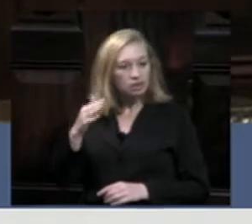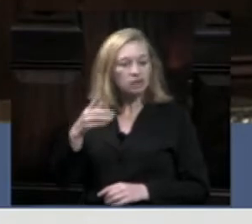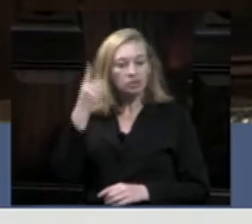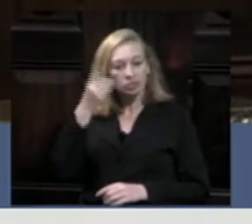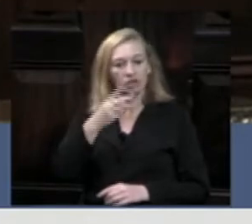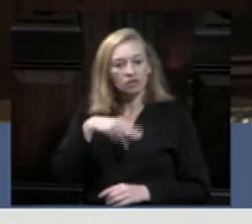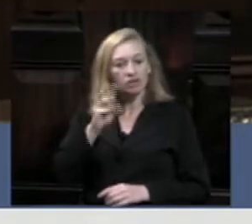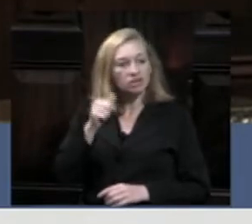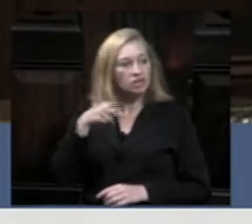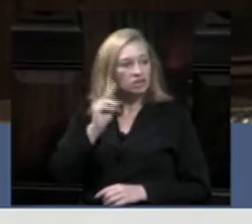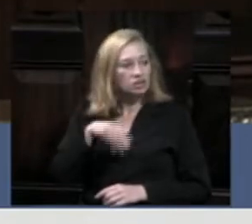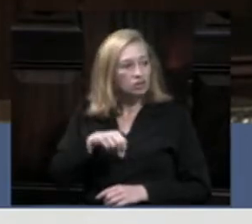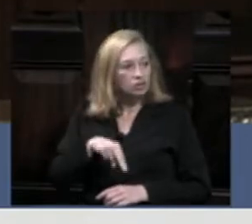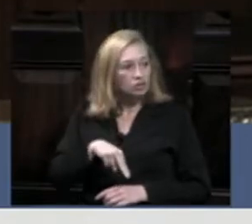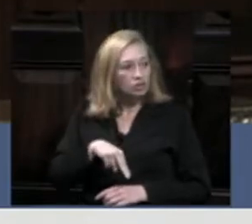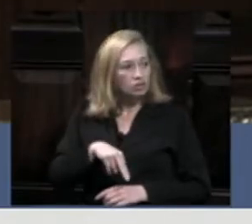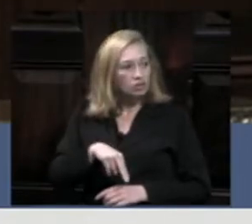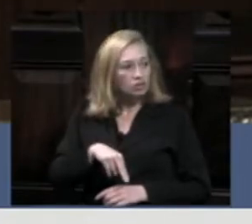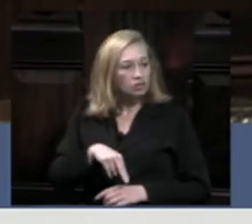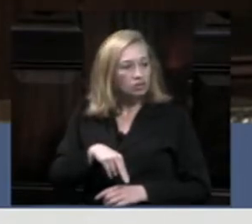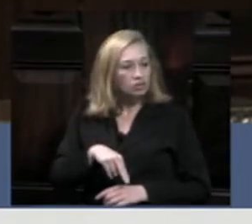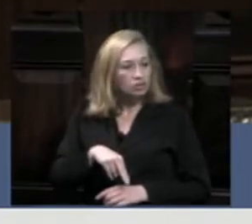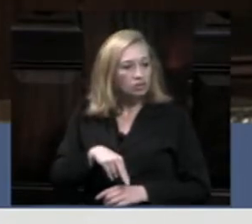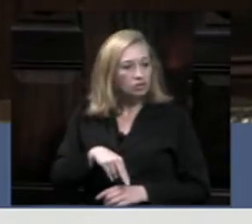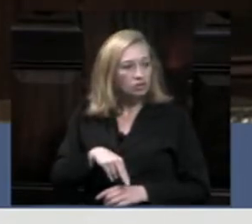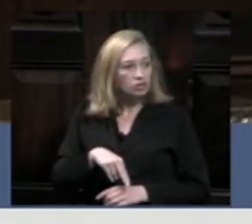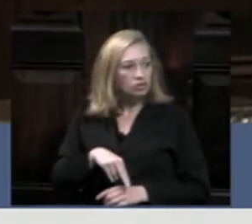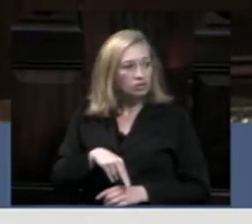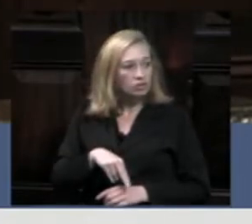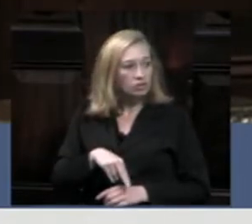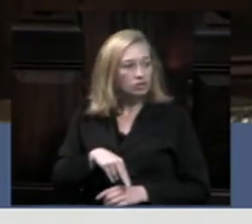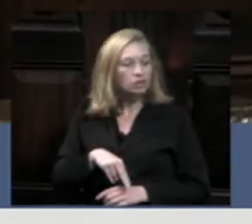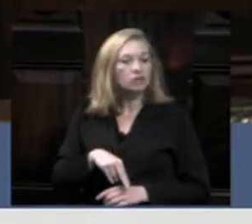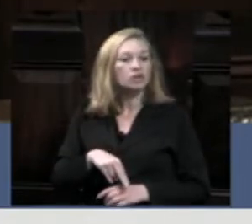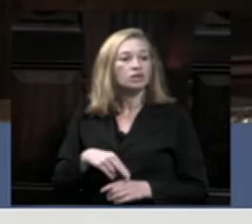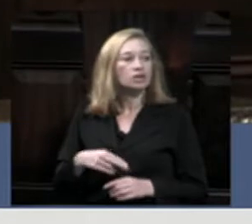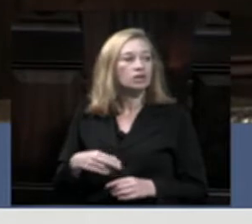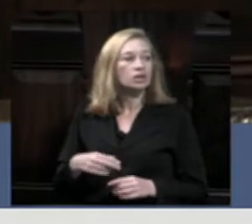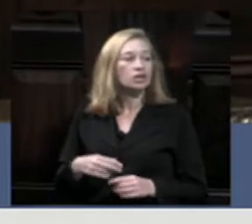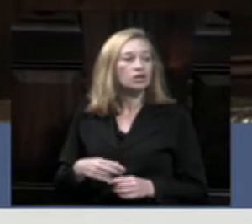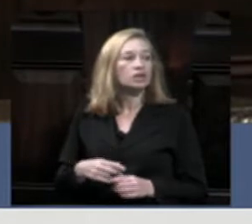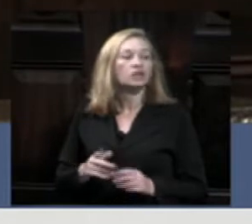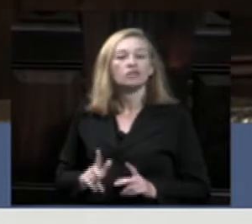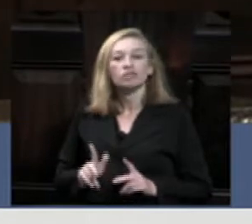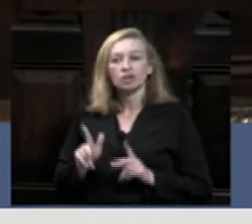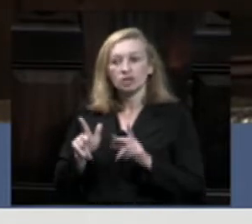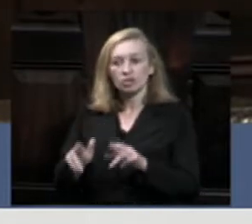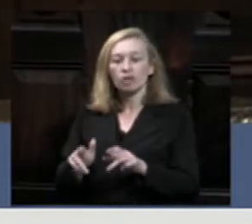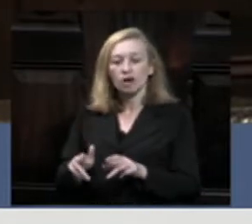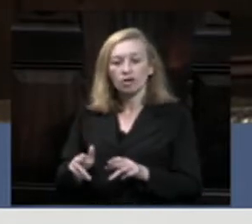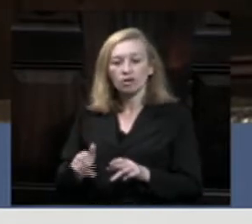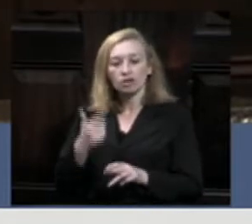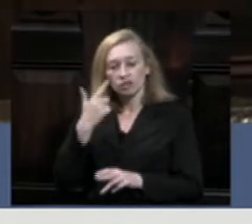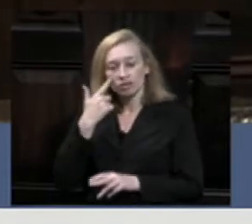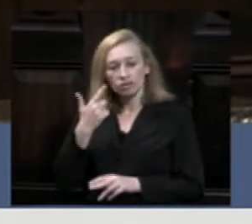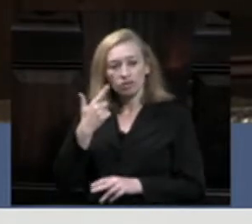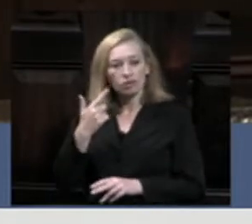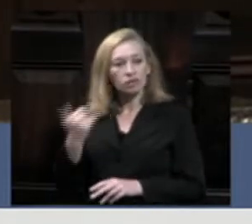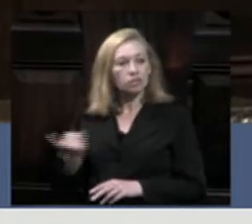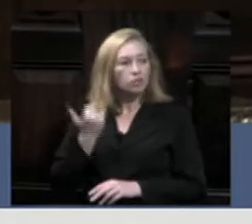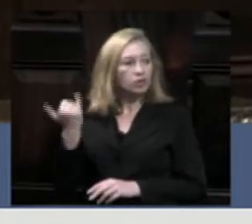Nogueira, que na comissão de mérito manifestou também igual reconhecimento. E